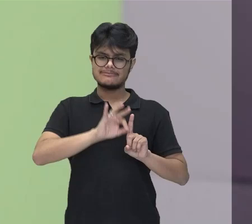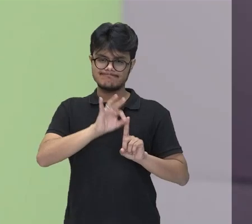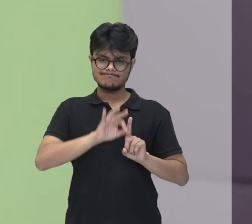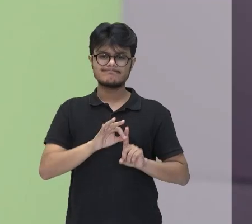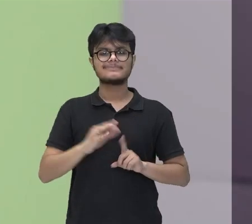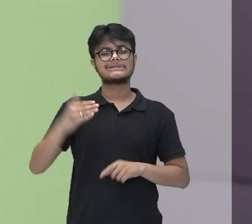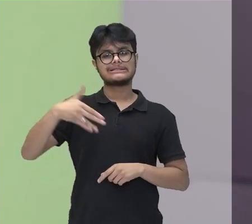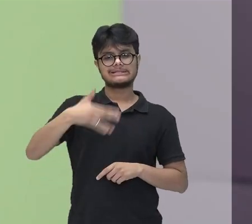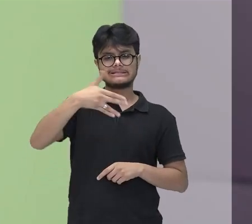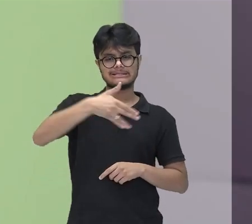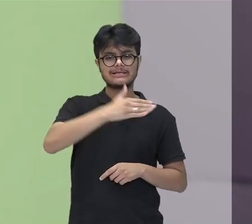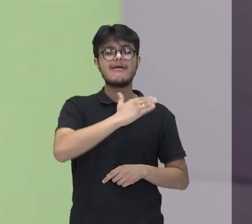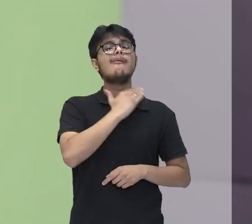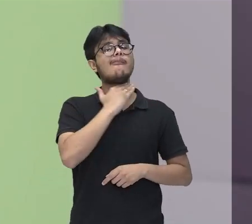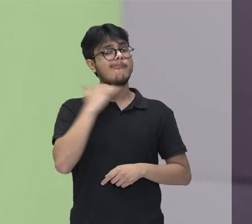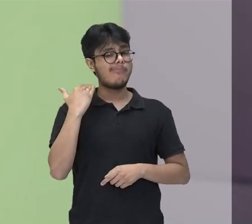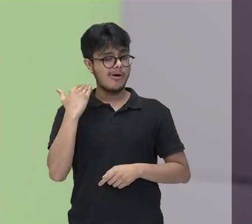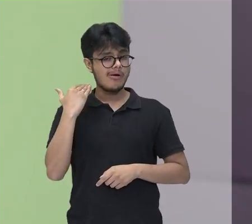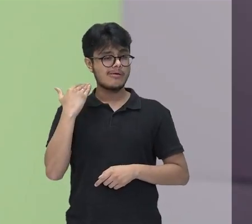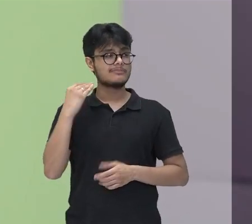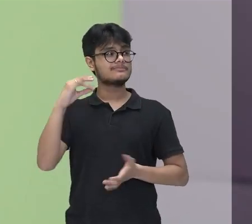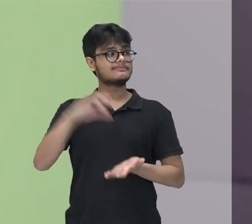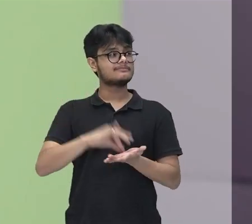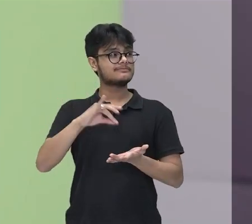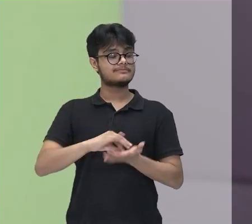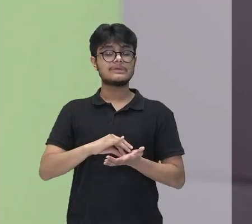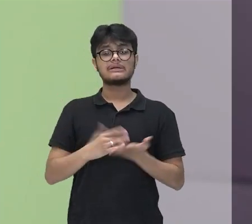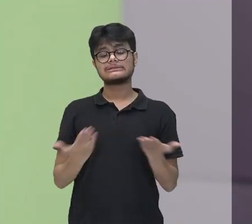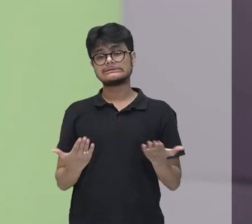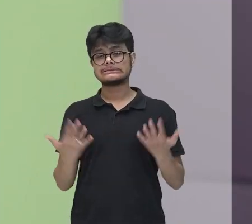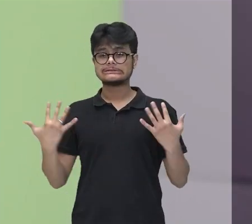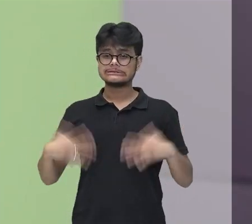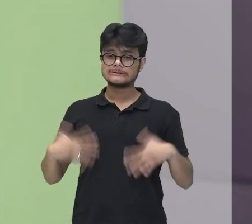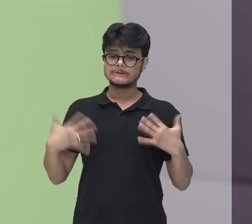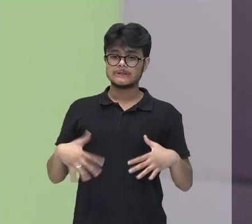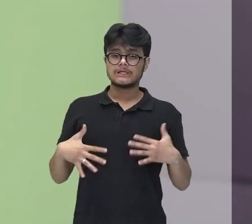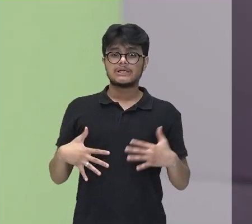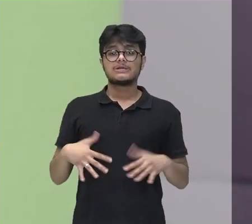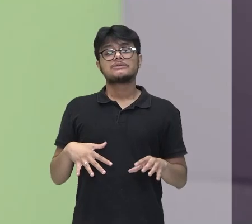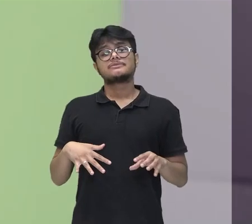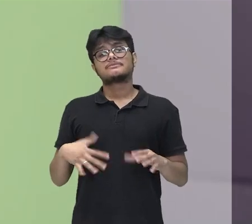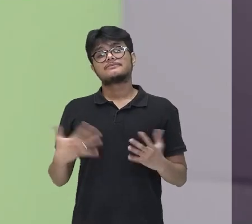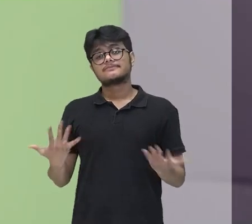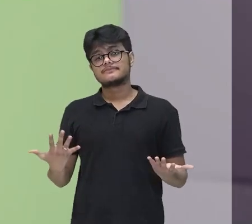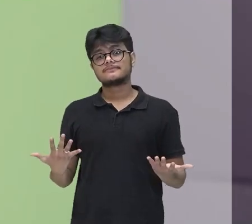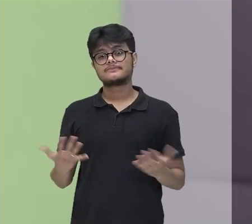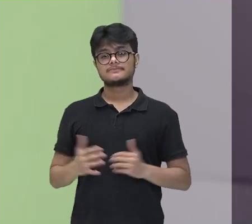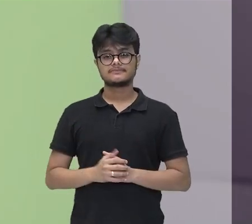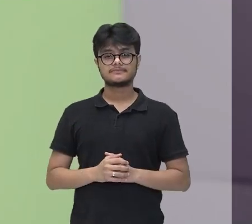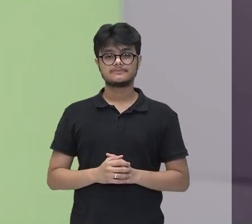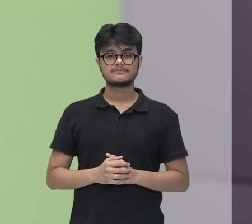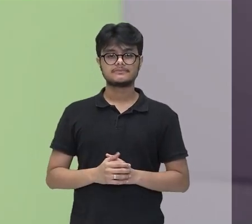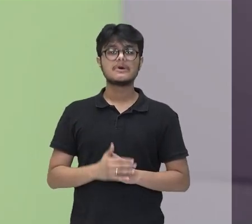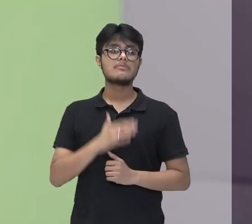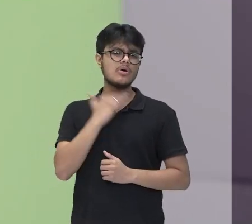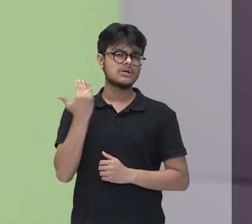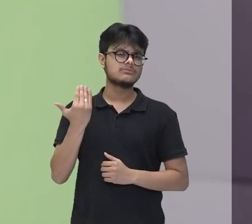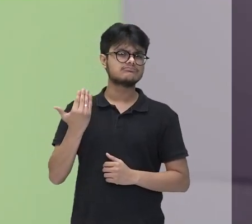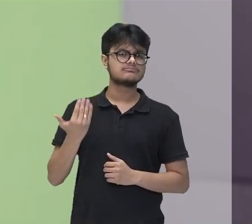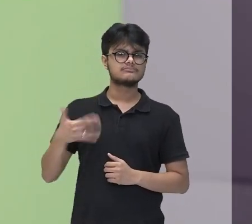de transferência de calor do meio externo para o ambiente aquático, e ali